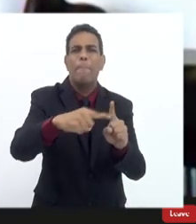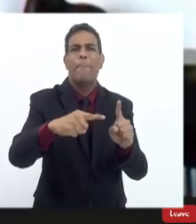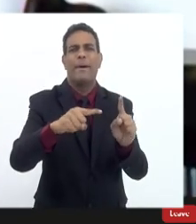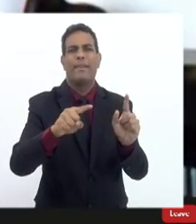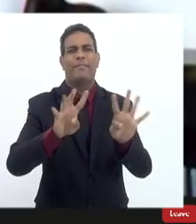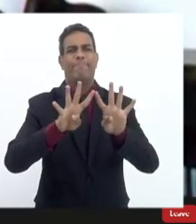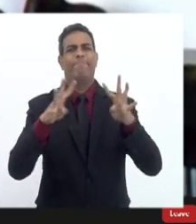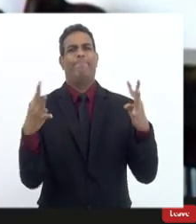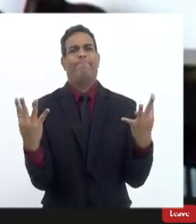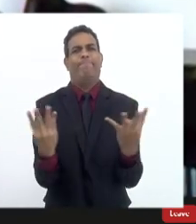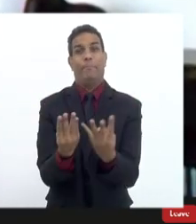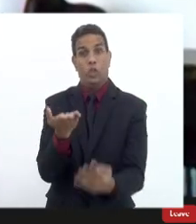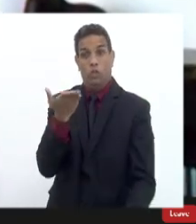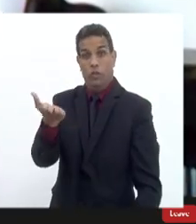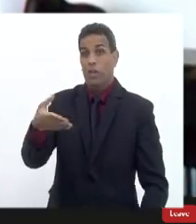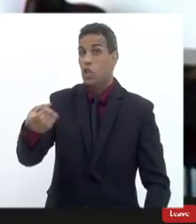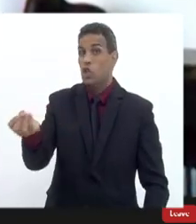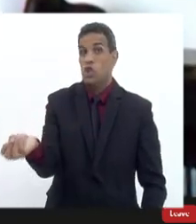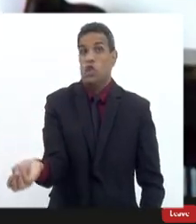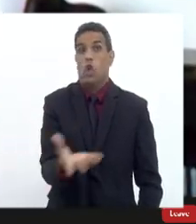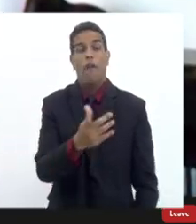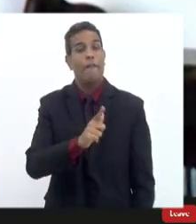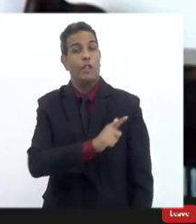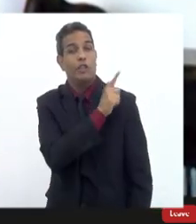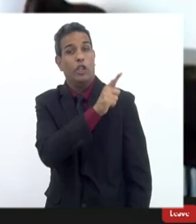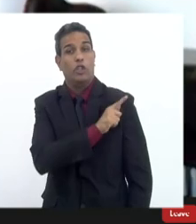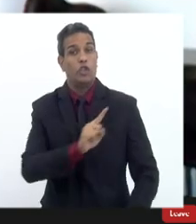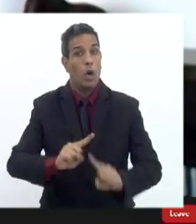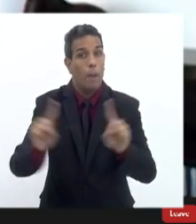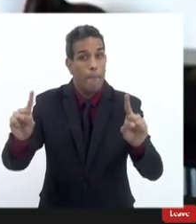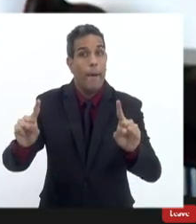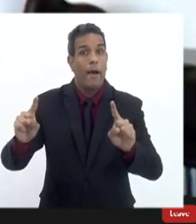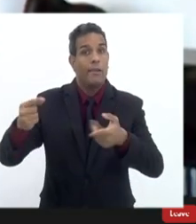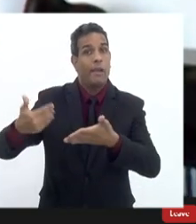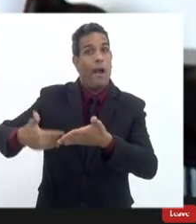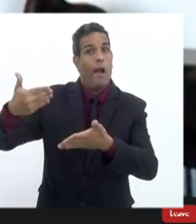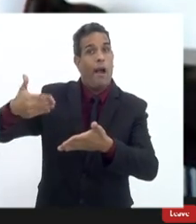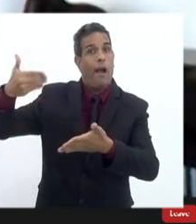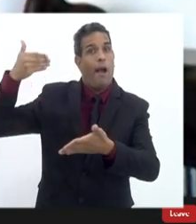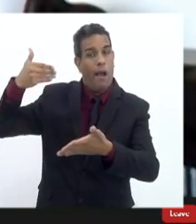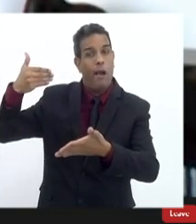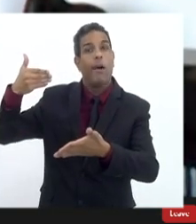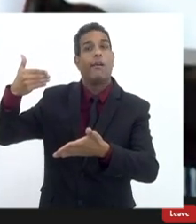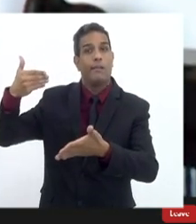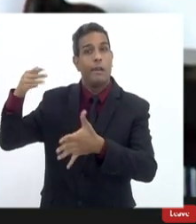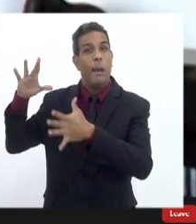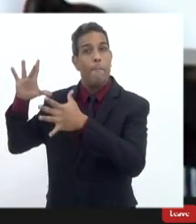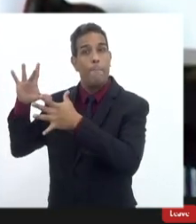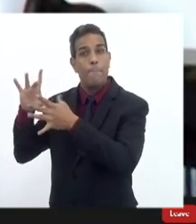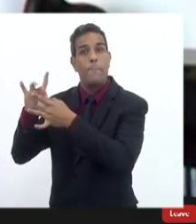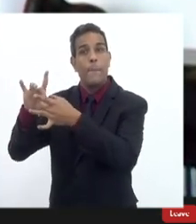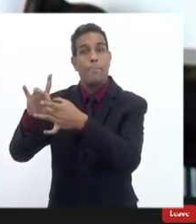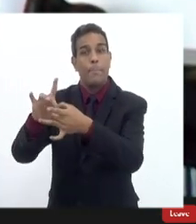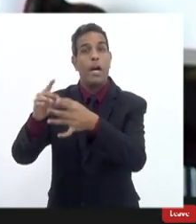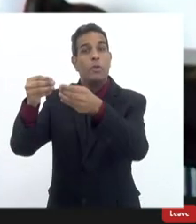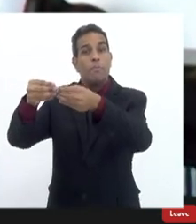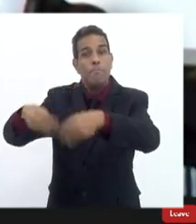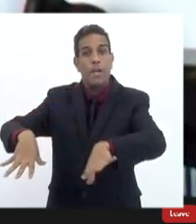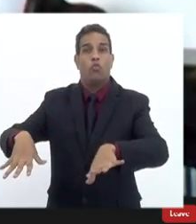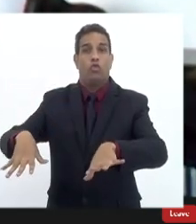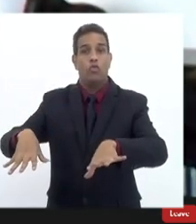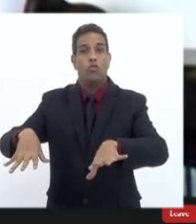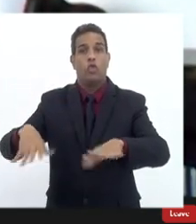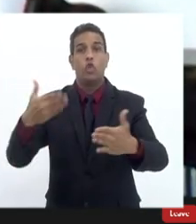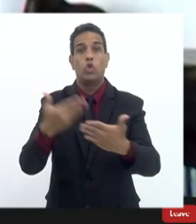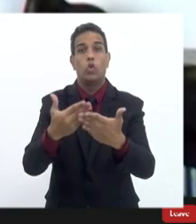de vocês se iniciou agora, mas o governo ele vem, né, de um acúmulo, a educação é uma política de Estado, e por isso que a